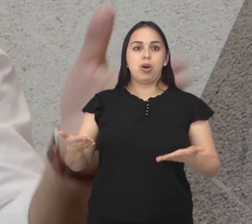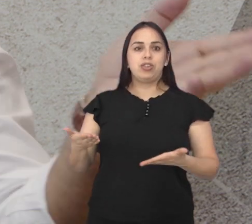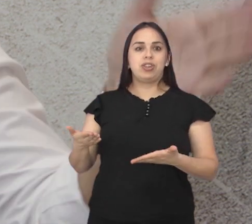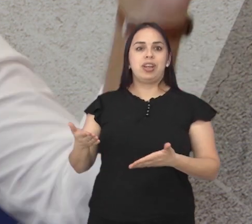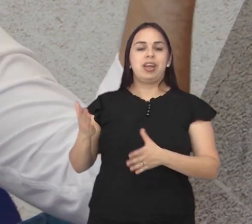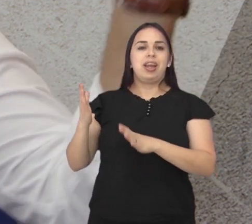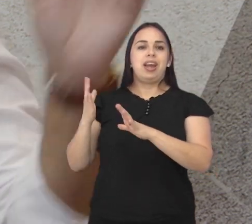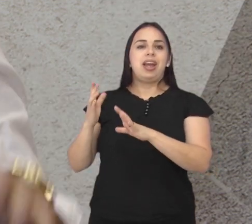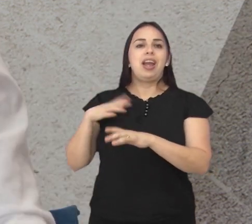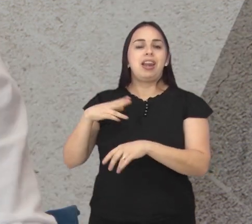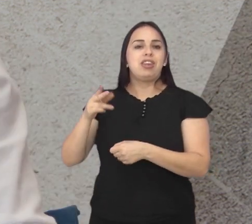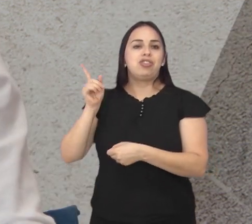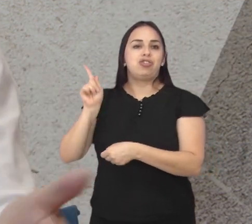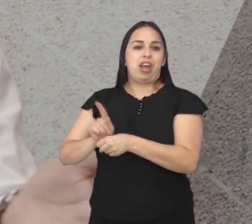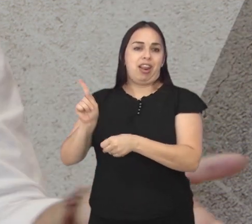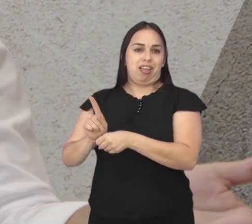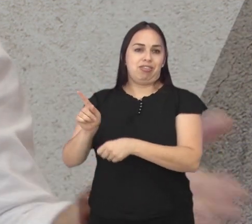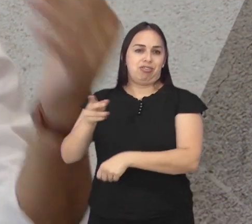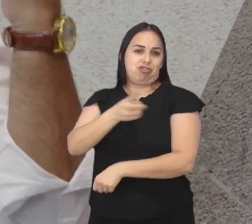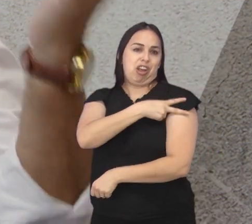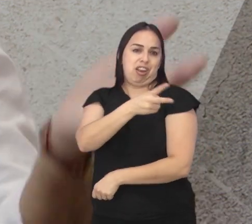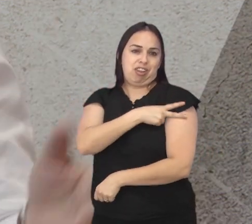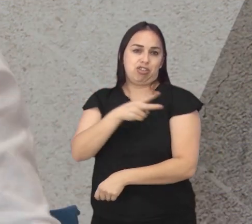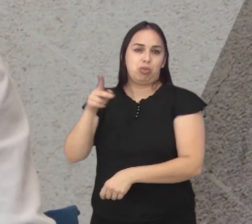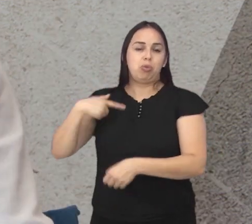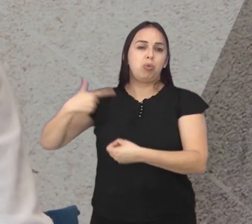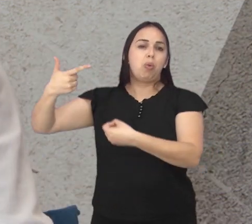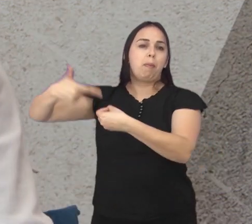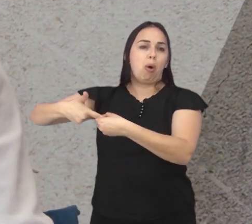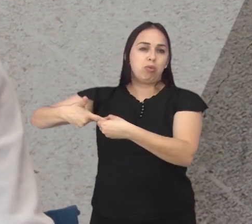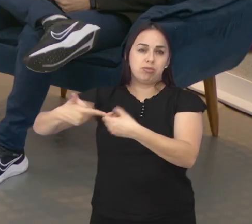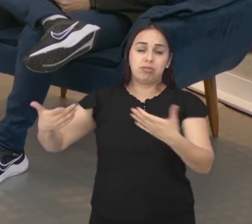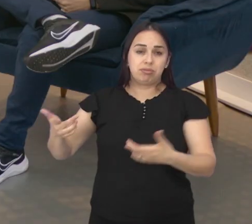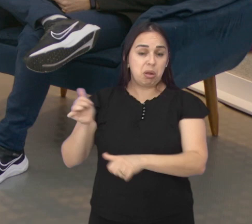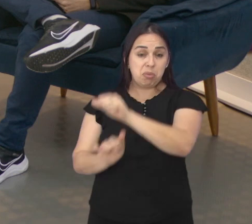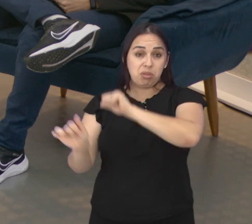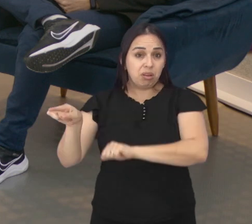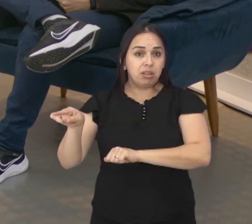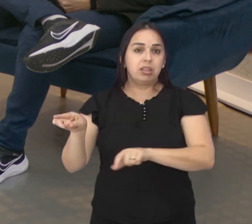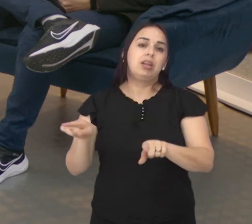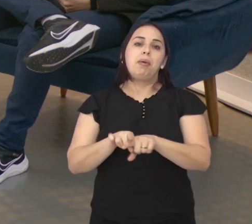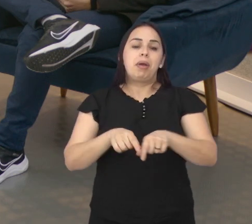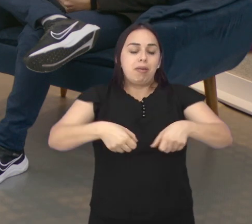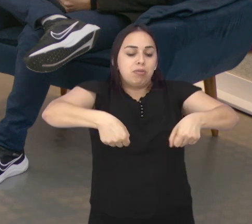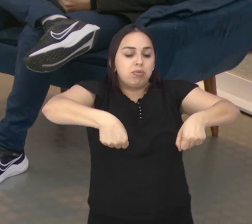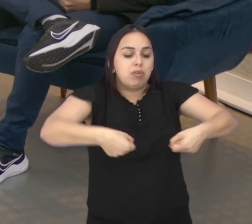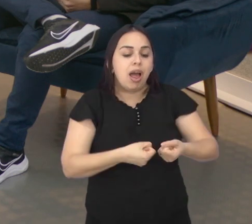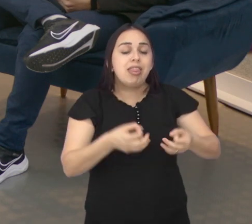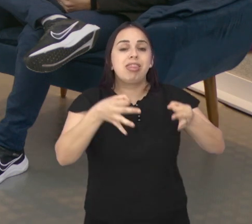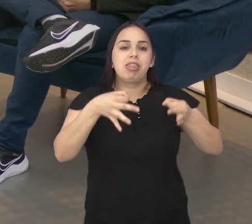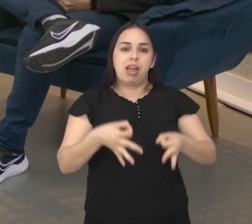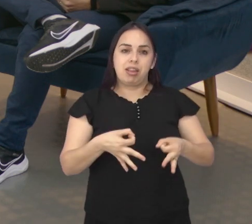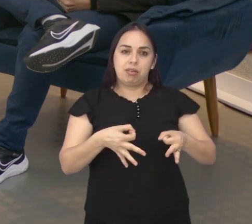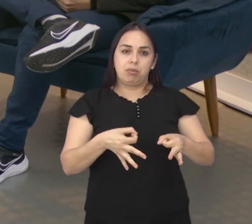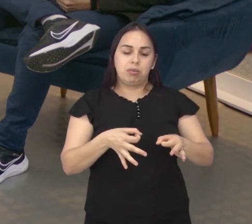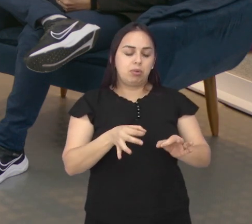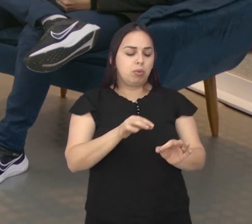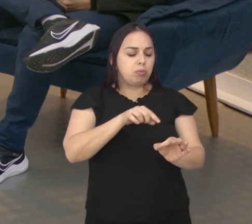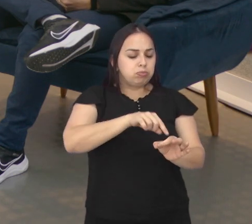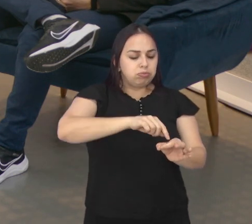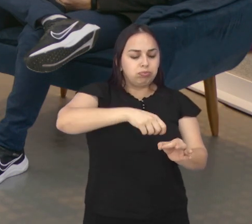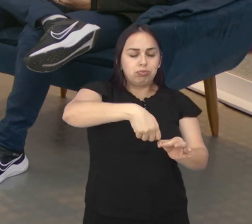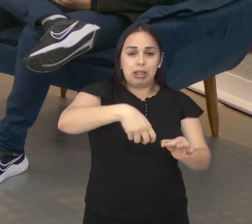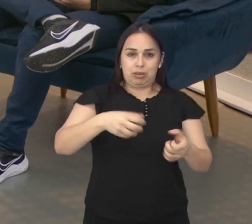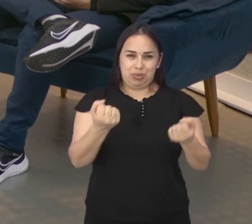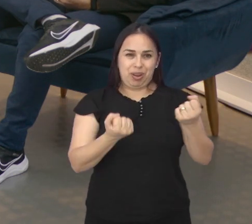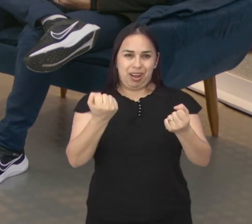Hoje ele é gerente de um posto de estrada, então não era a praia dele, entendeu? Então, e o aperto também, todo o